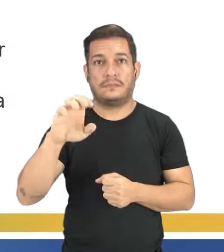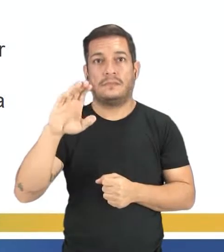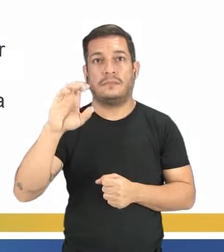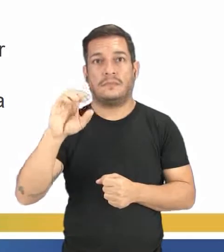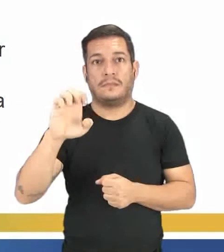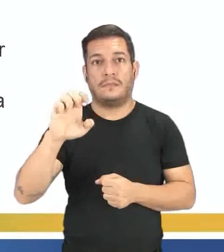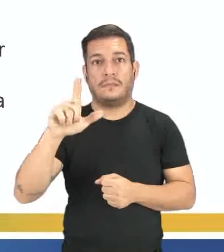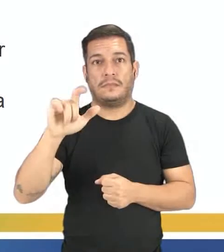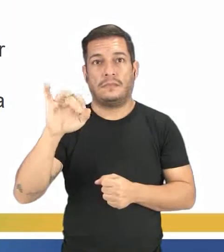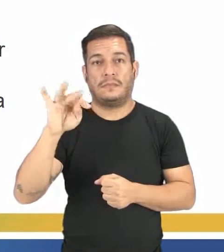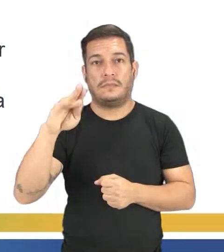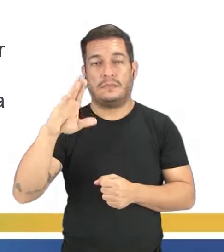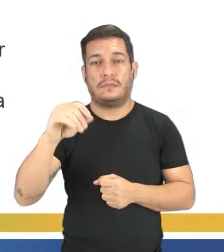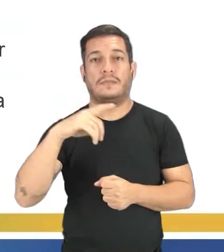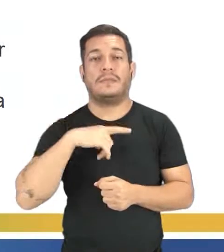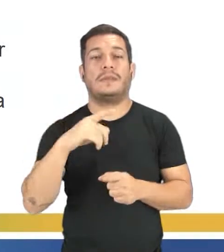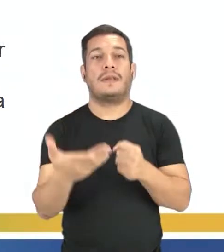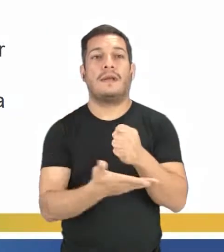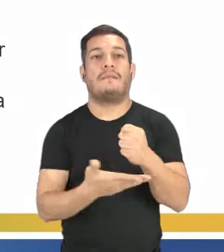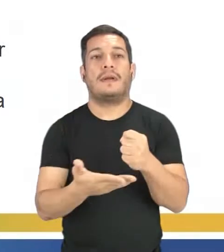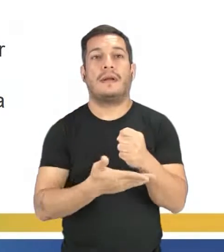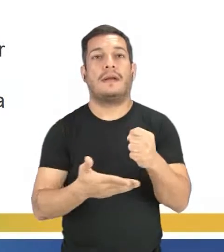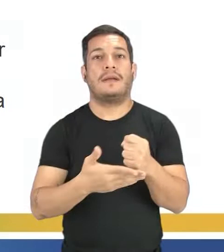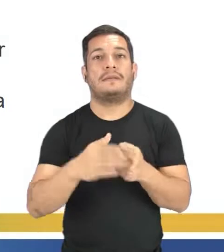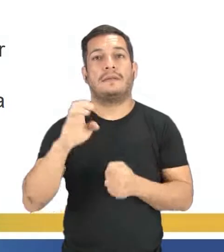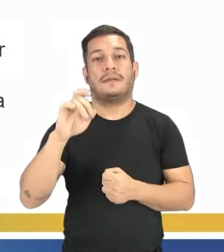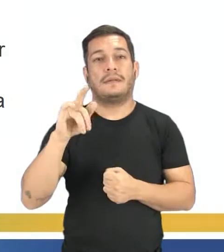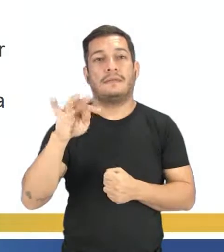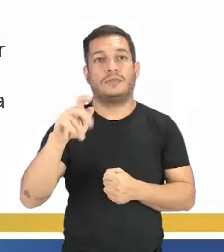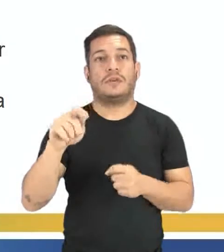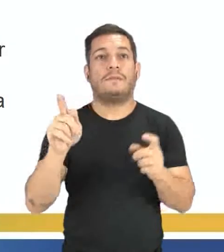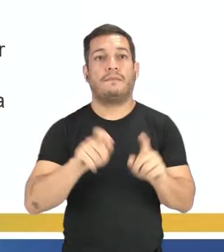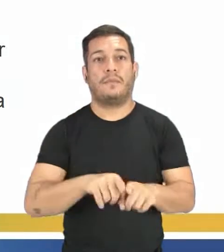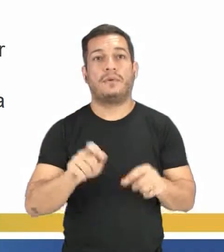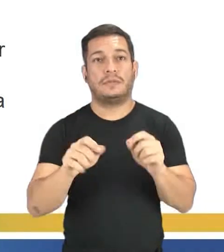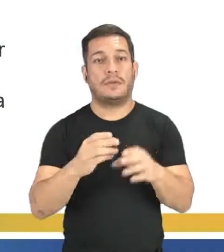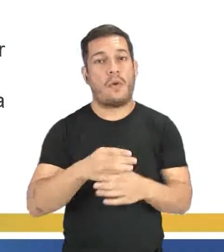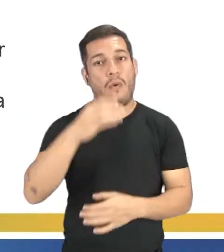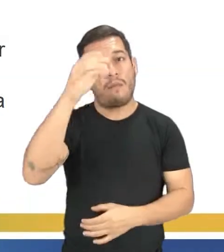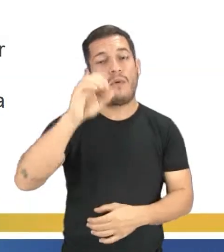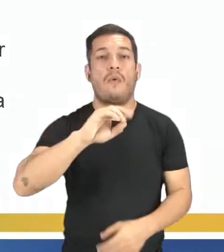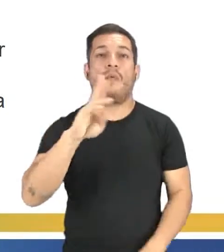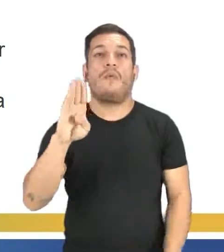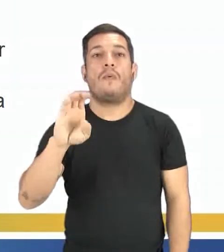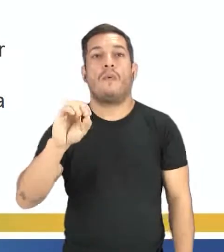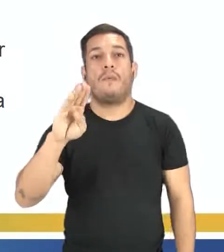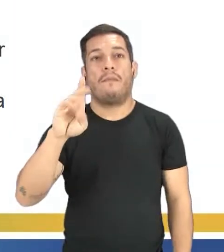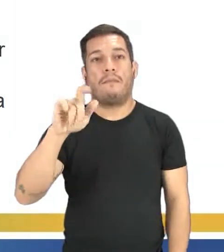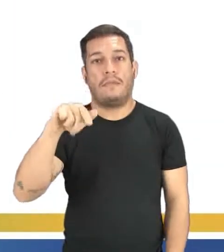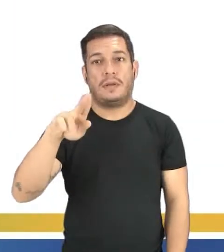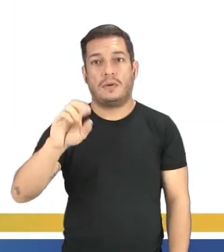elíptico. Possui base elíptica e pode ser reto ou oblíquo.